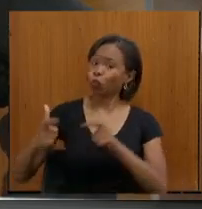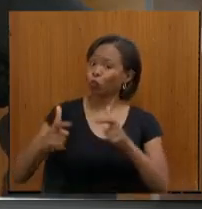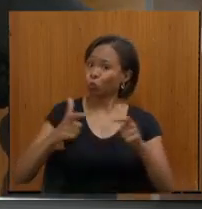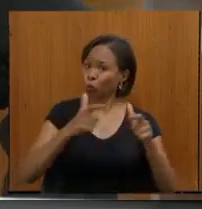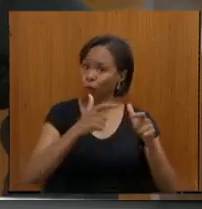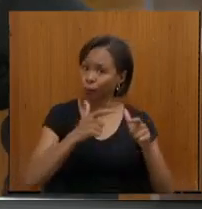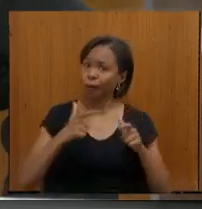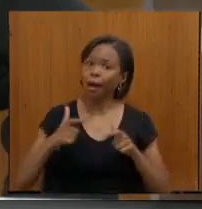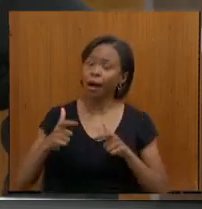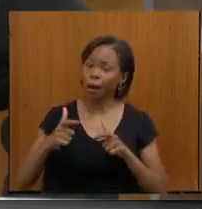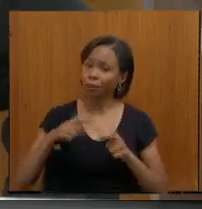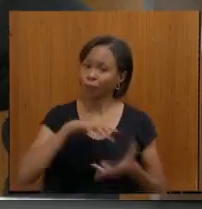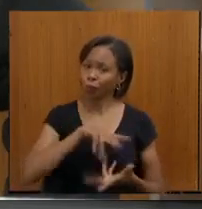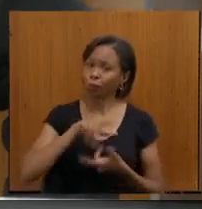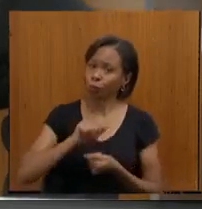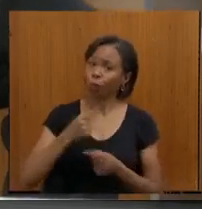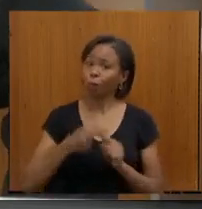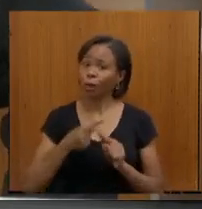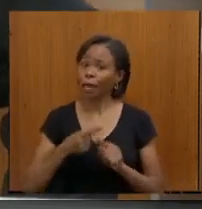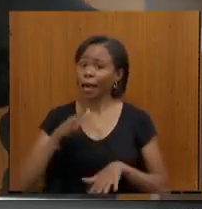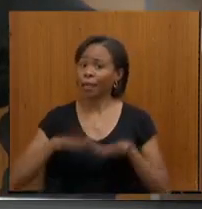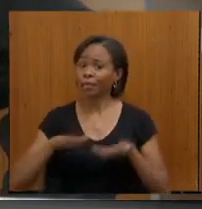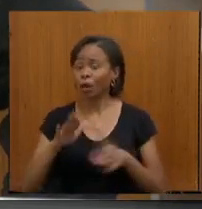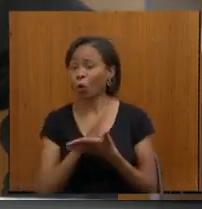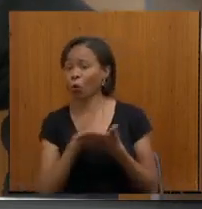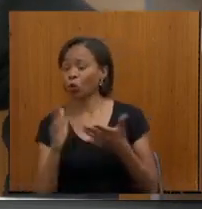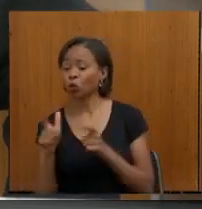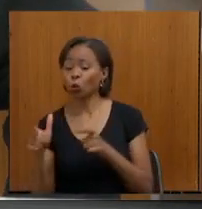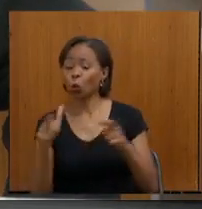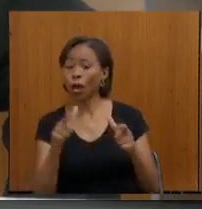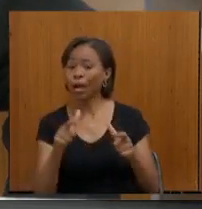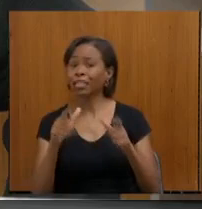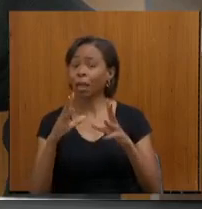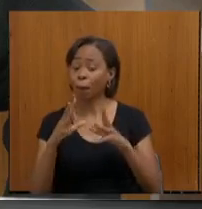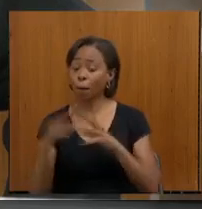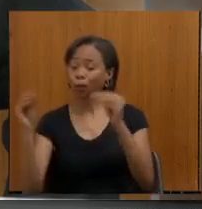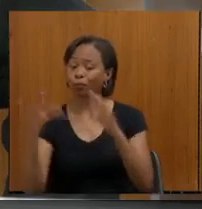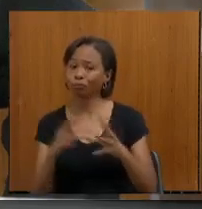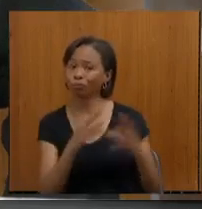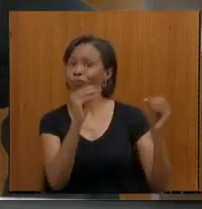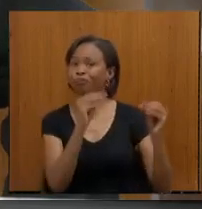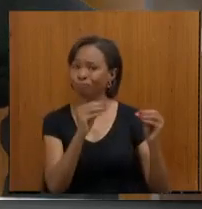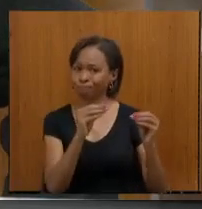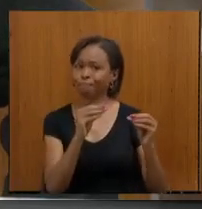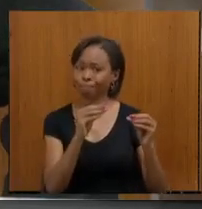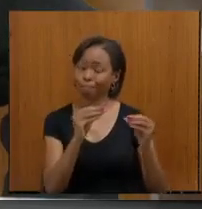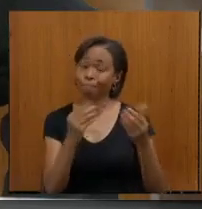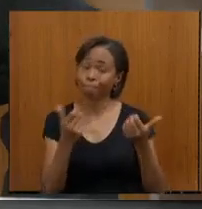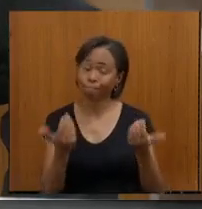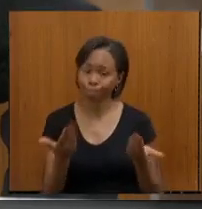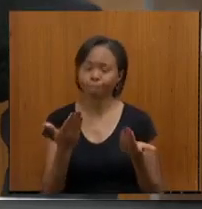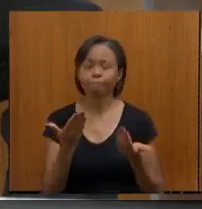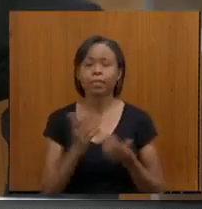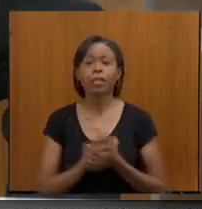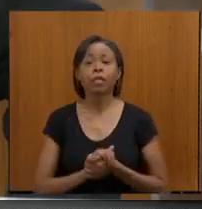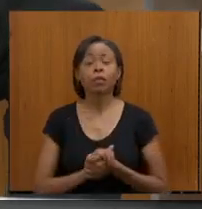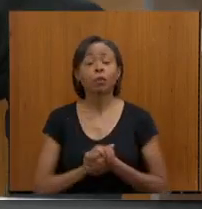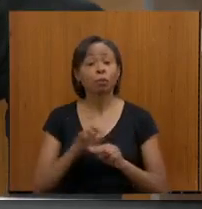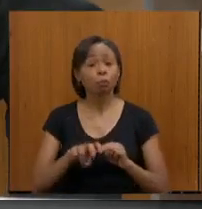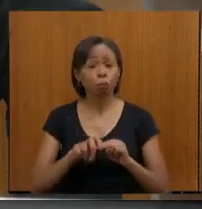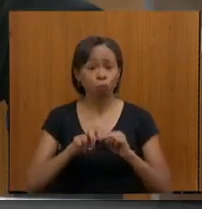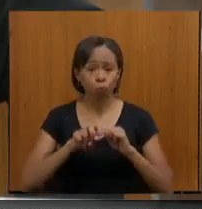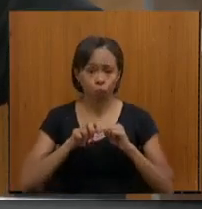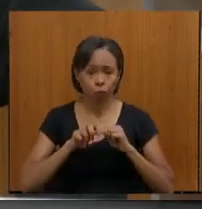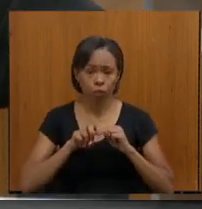algumas Ilhas que deixaram desistir cidades litorâneas e por aí vai e diante disso